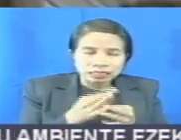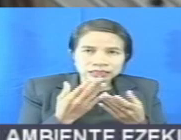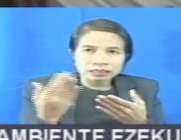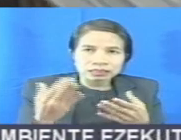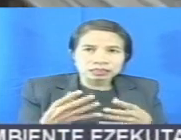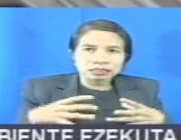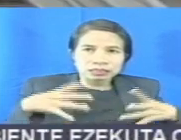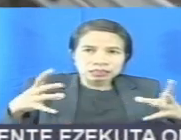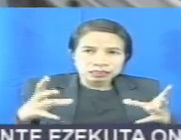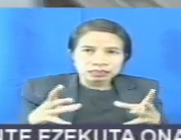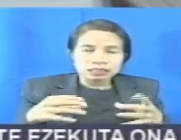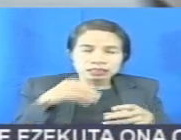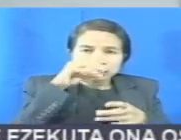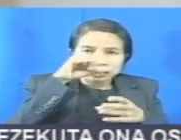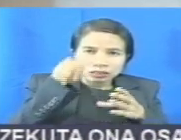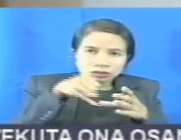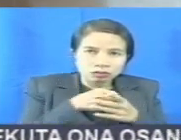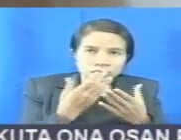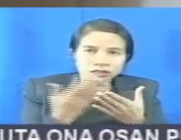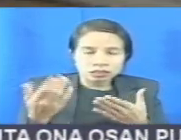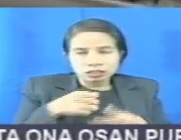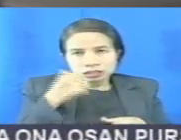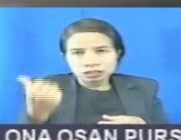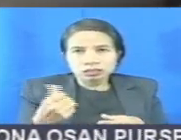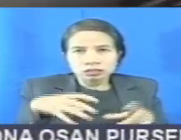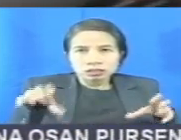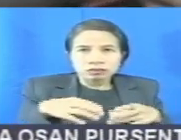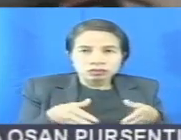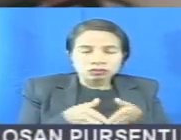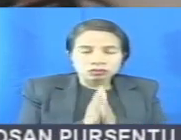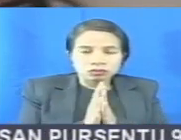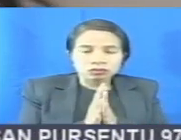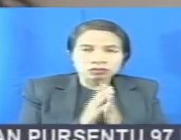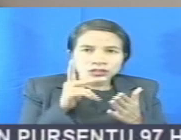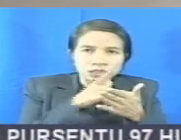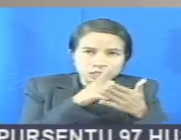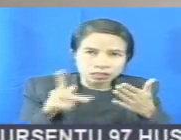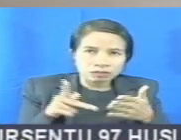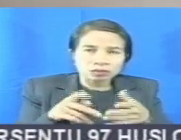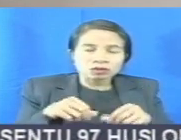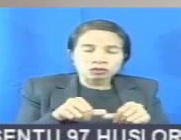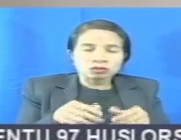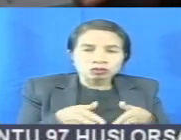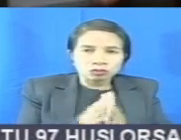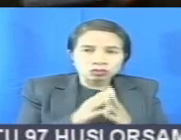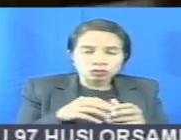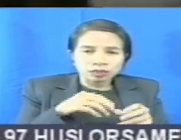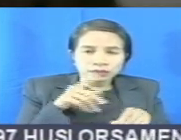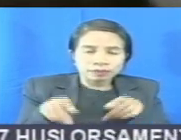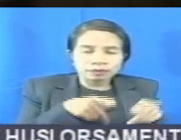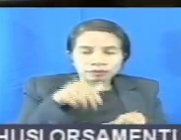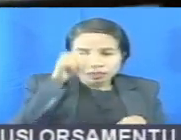Tassu, inclui equipamento Selectan. Serviço de Investigação Criminal continua o suba cidadão indiano